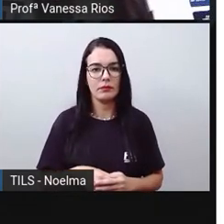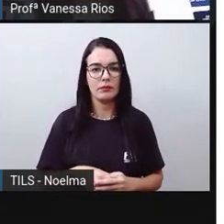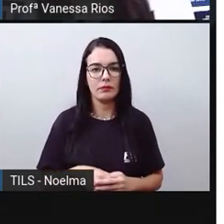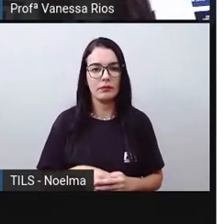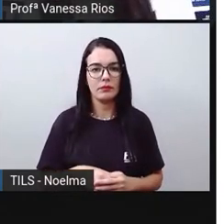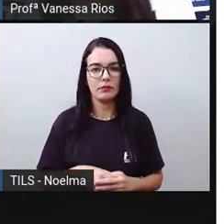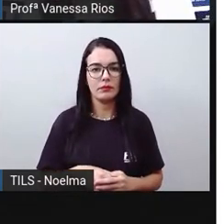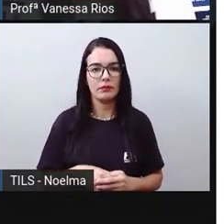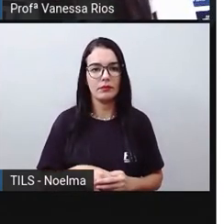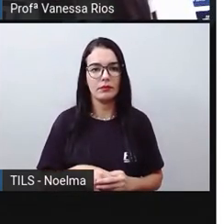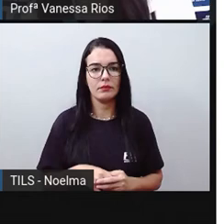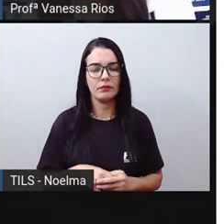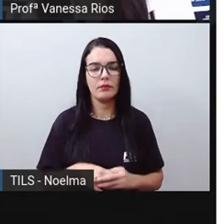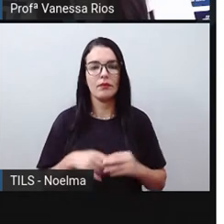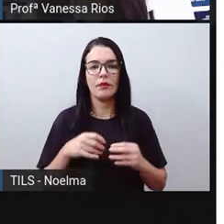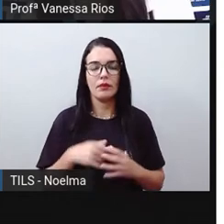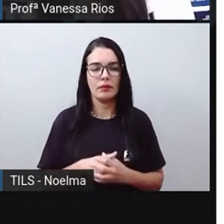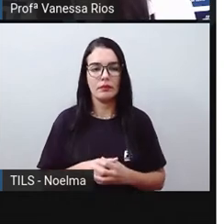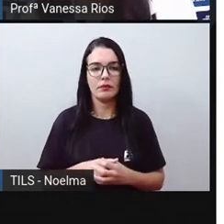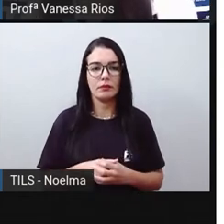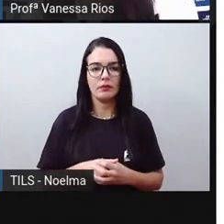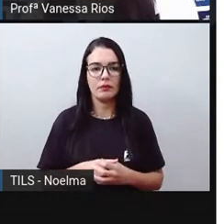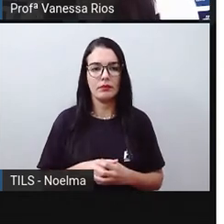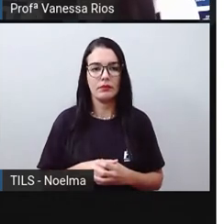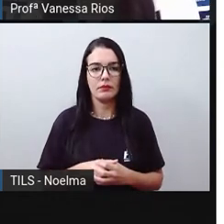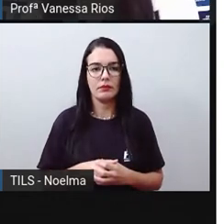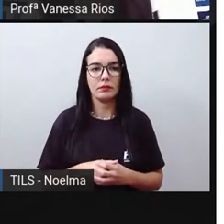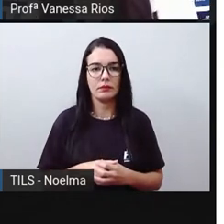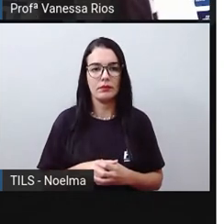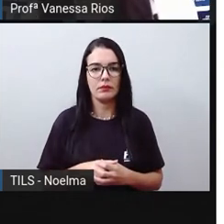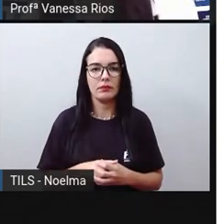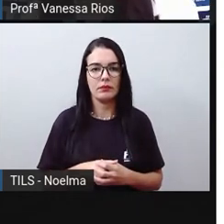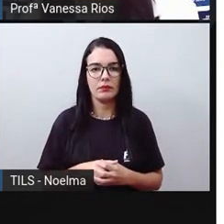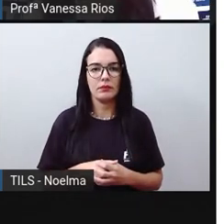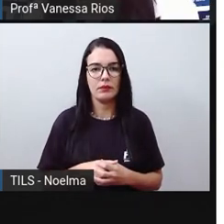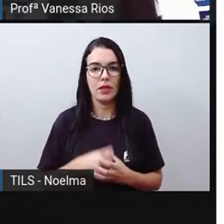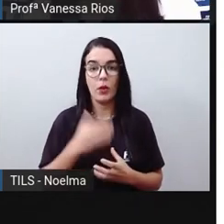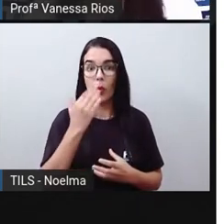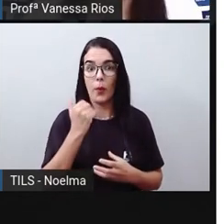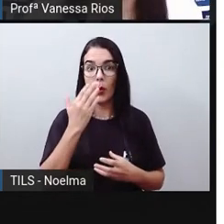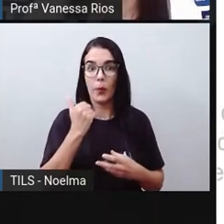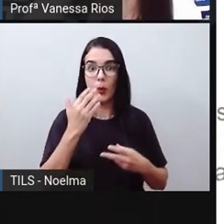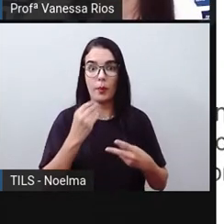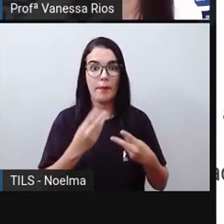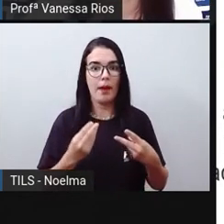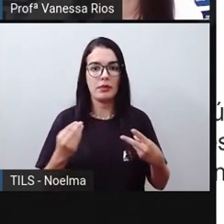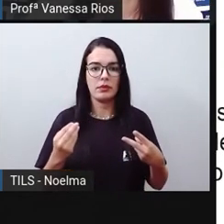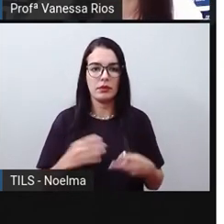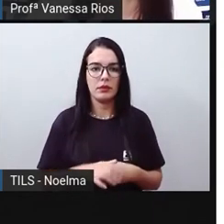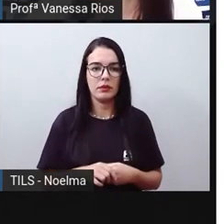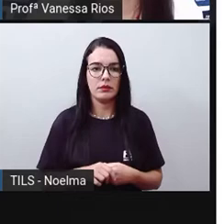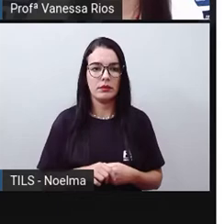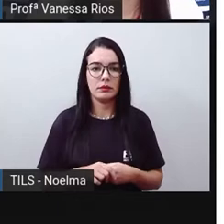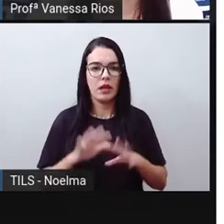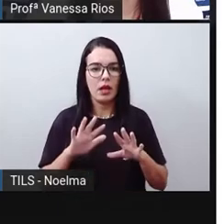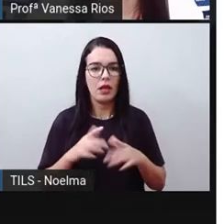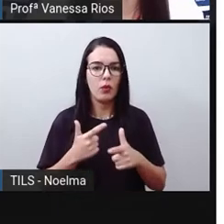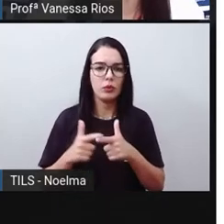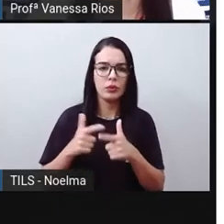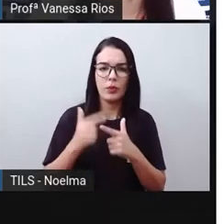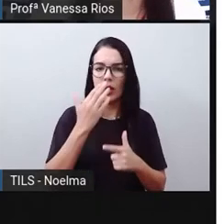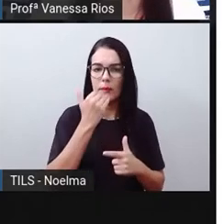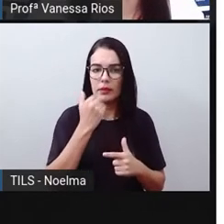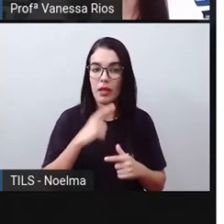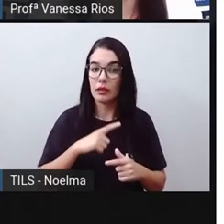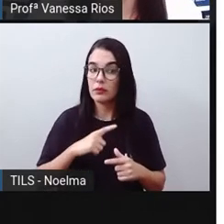demais. Se alimentam em excesso, muito mais do que precisam realmente. E aí os